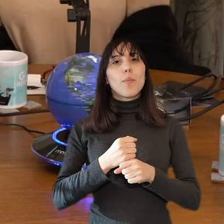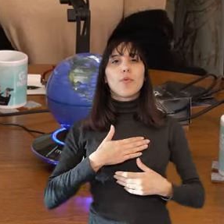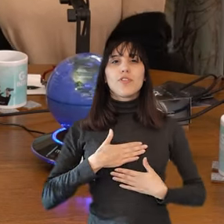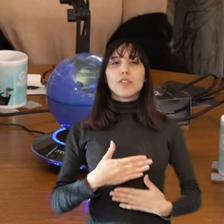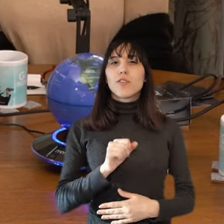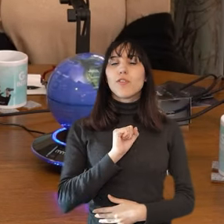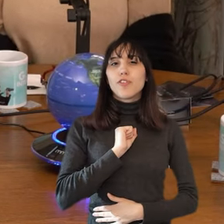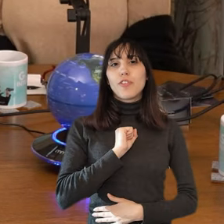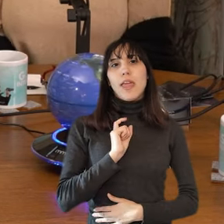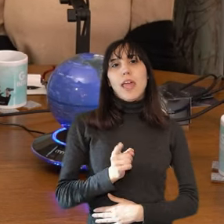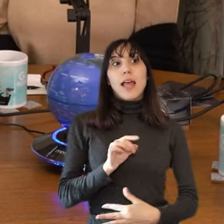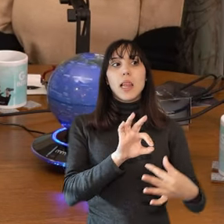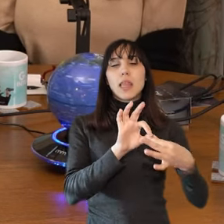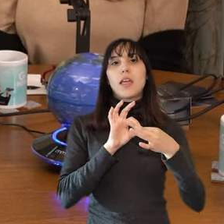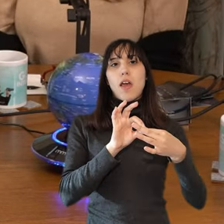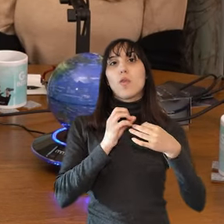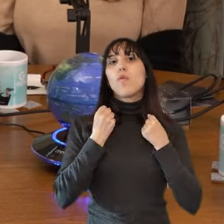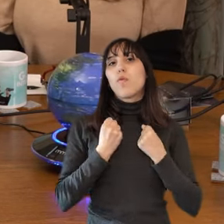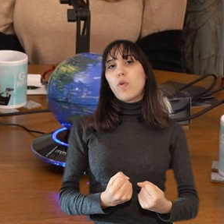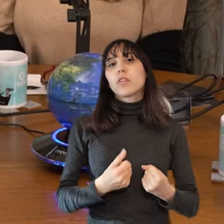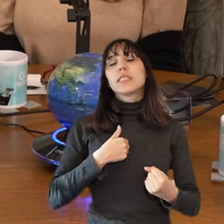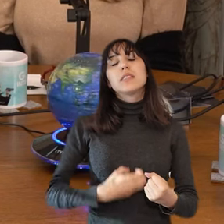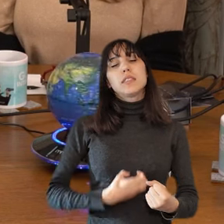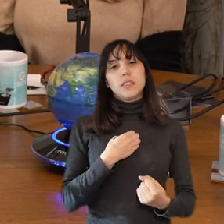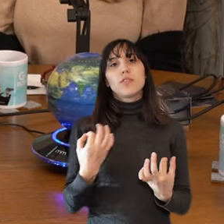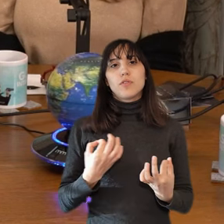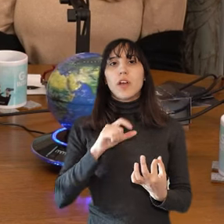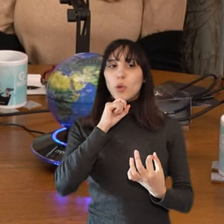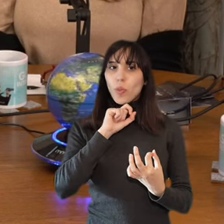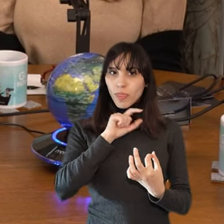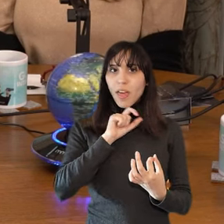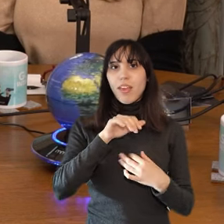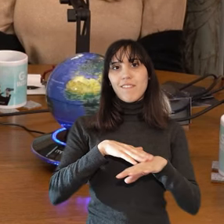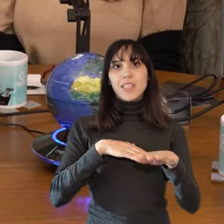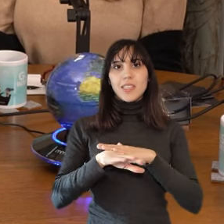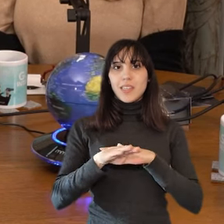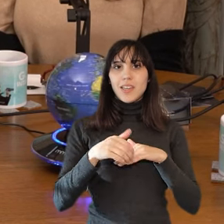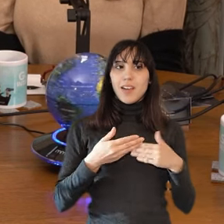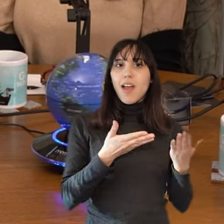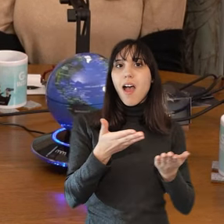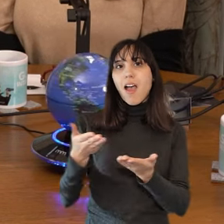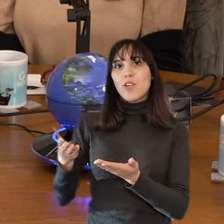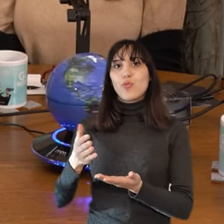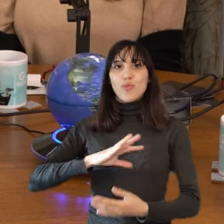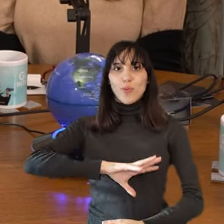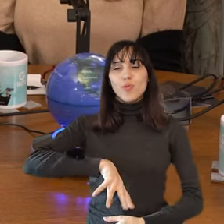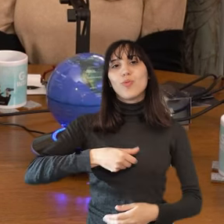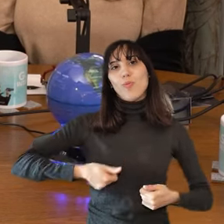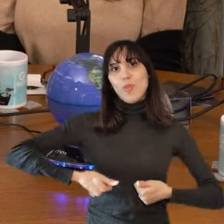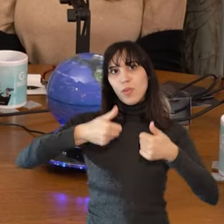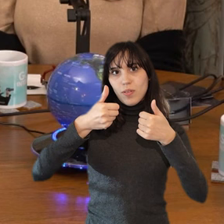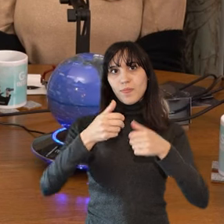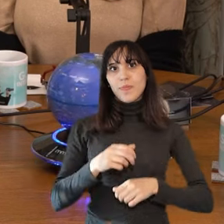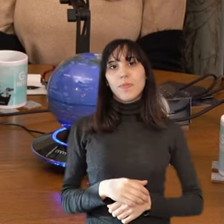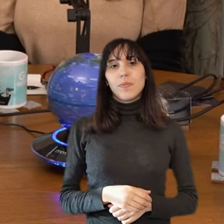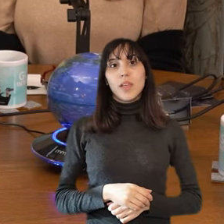profissão está bastante ligada àquilo que eu sinto que posso fazer não é Ou contribuir para um mundo melhor e